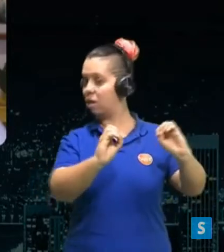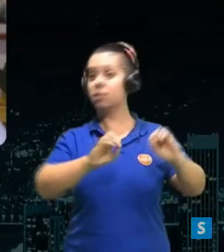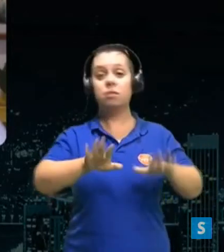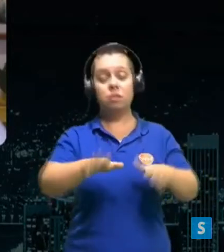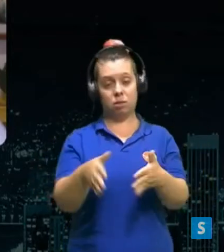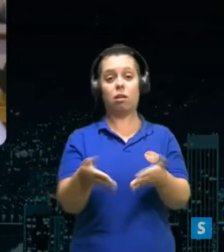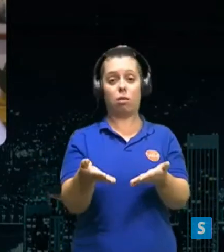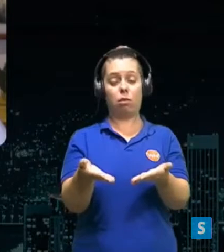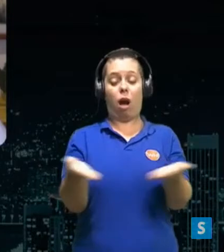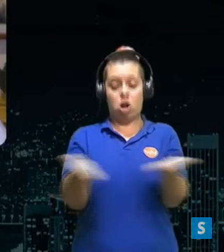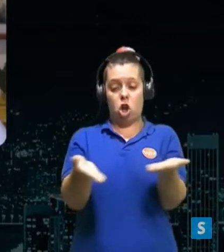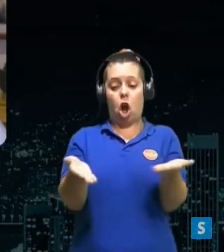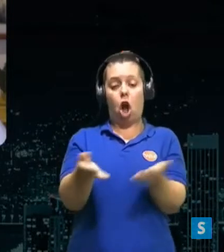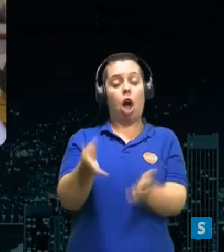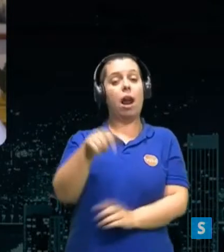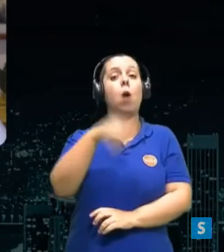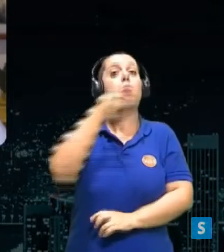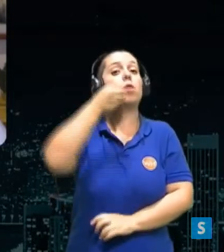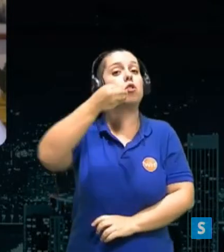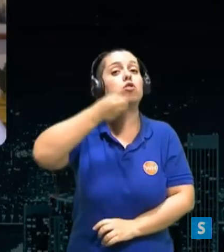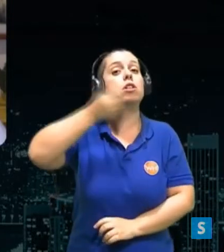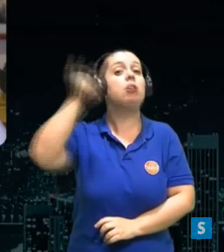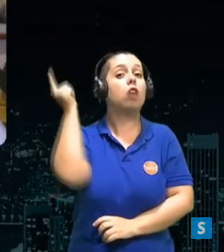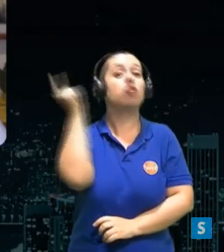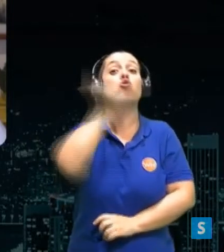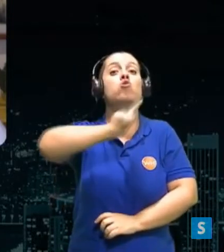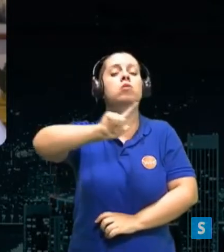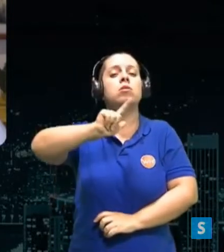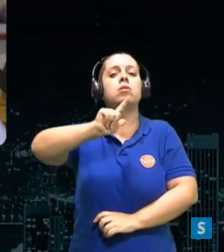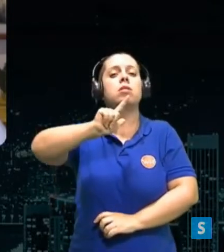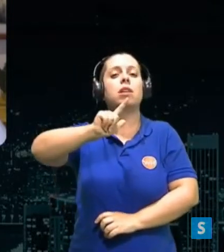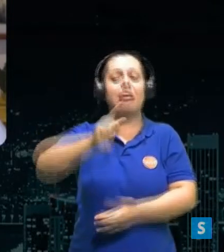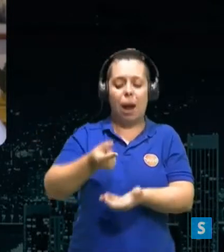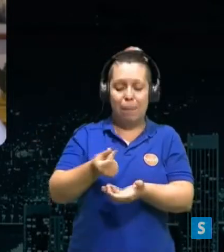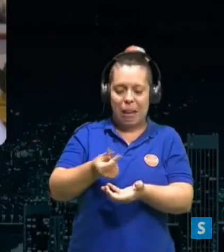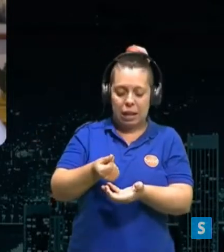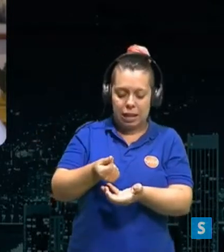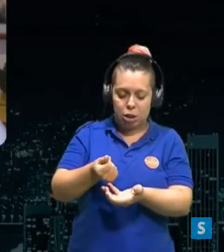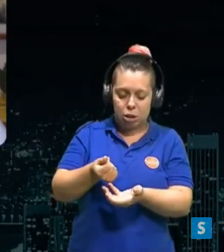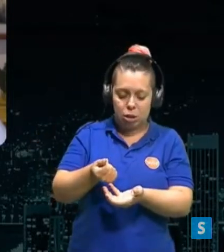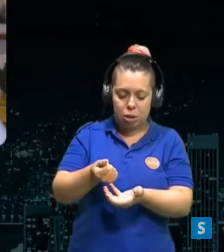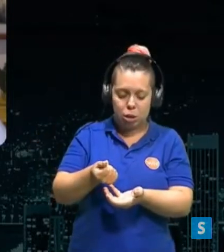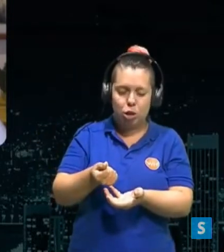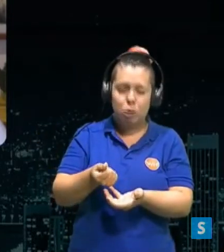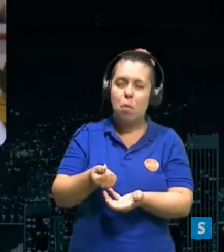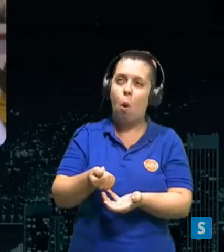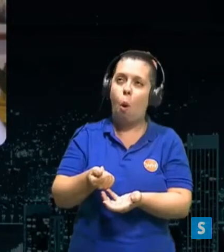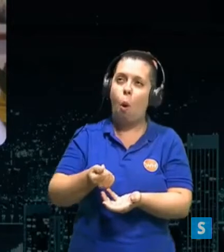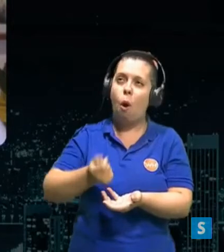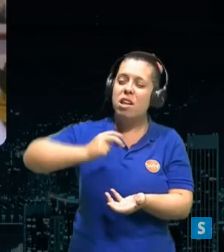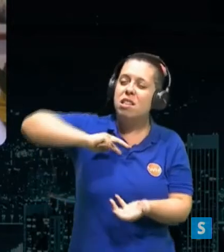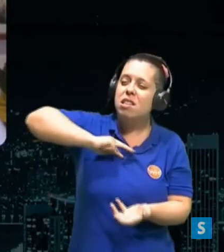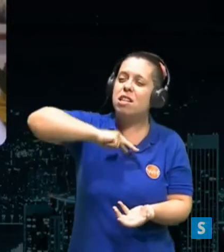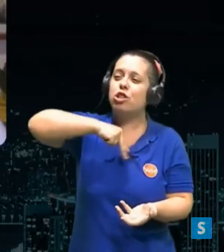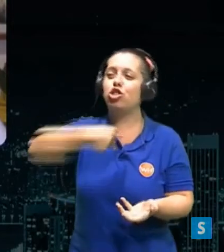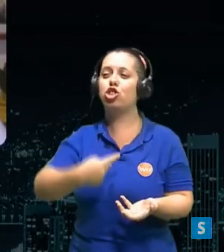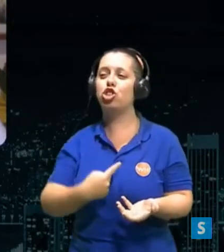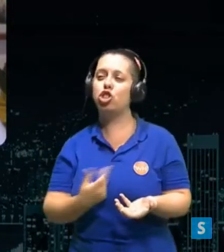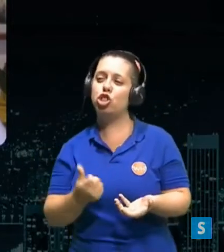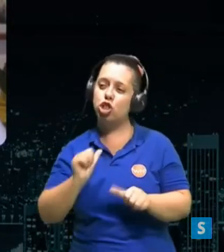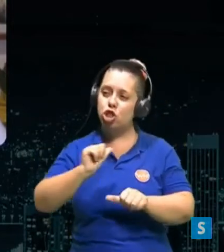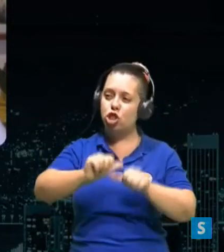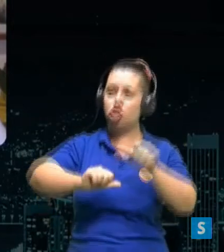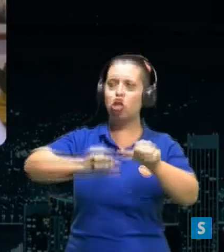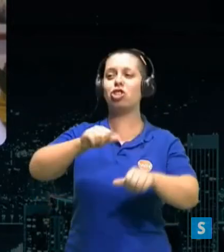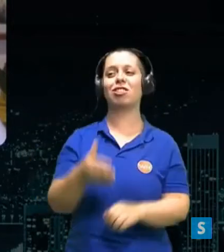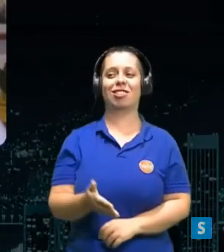oportunidade para nós mudarmos a natureza do capitalismo não tem que ser esse jeito que sempre